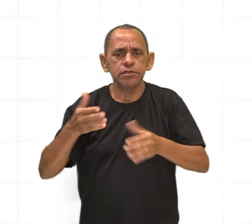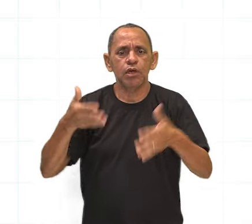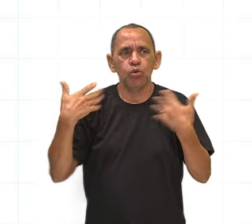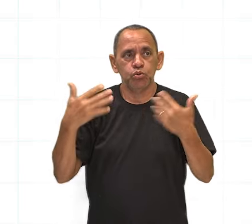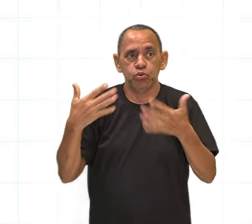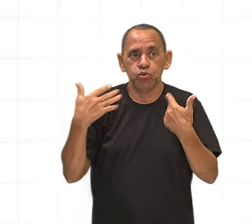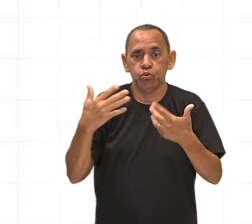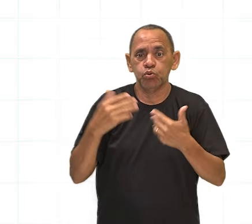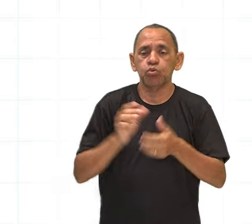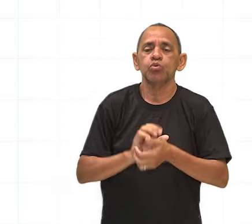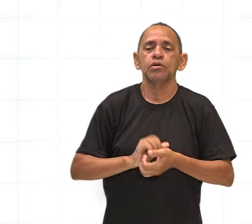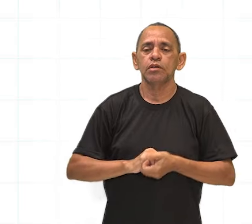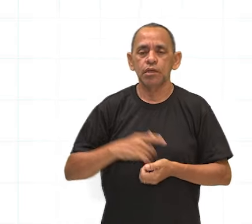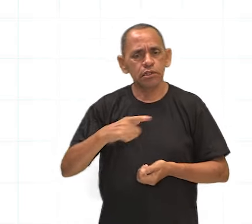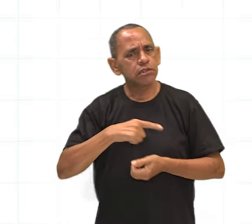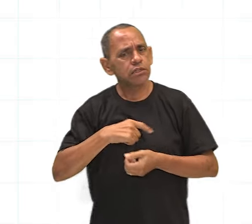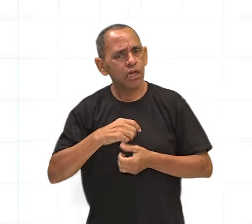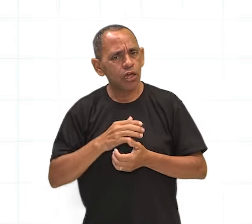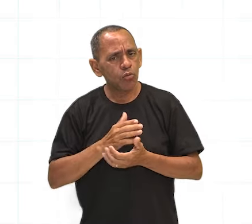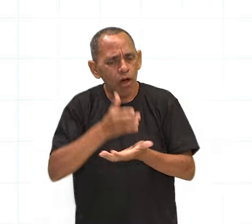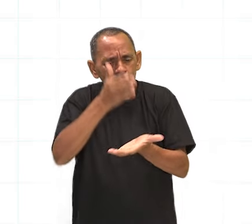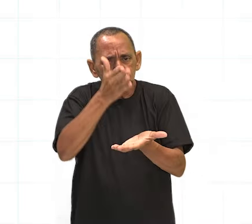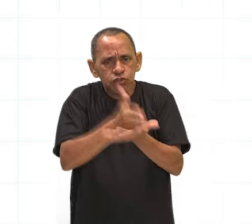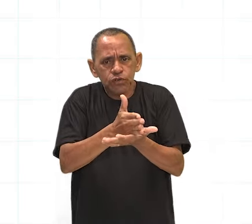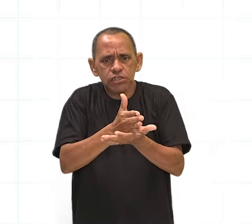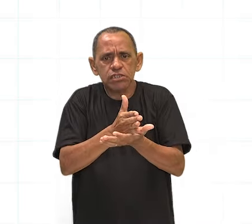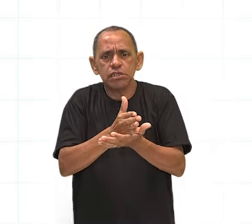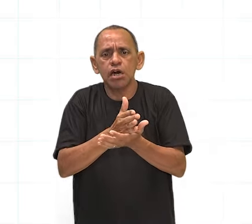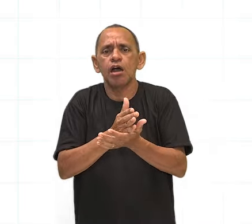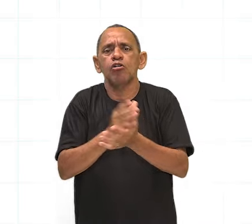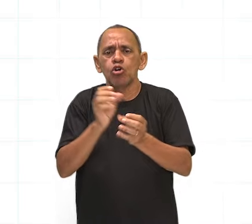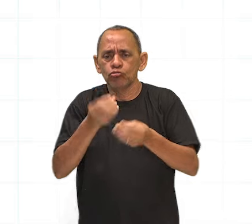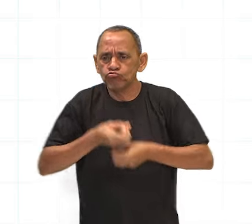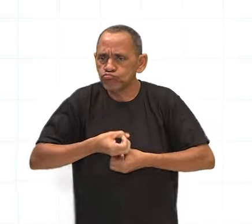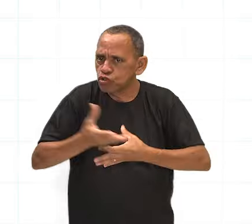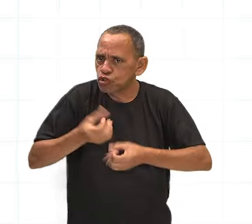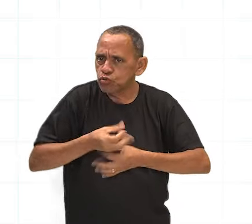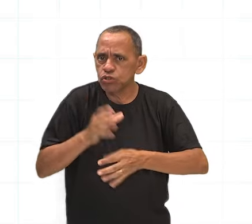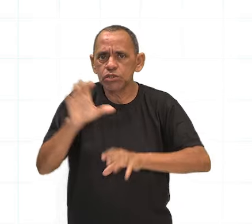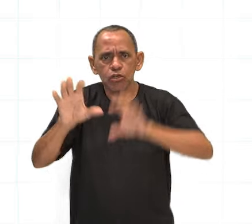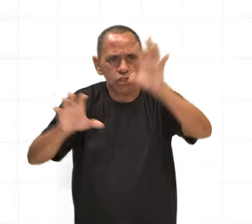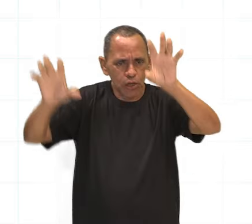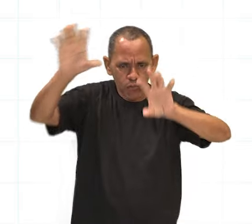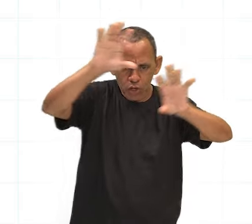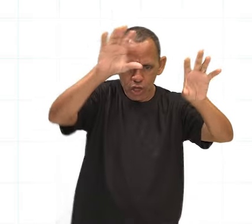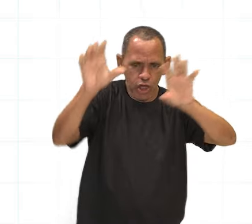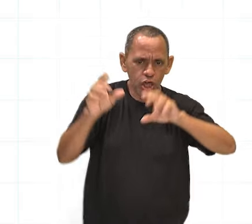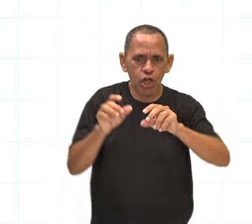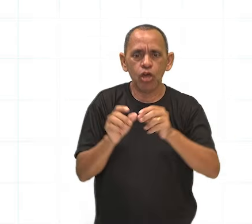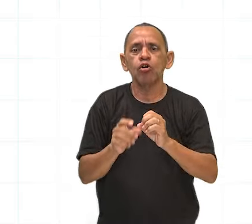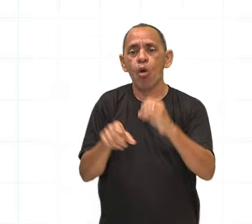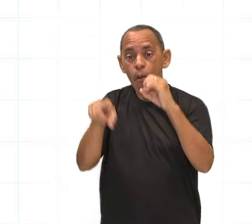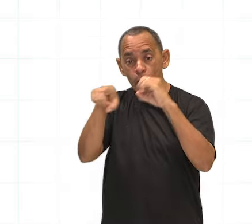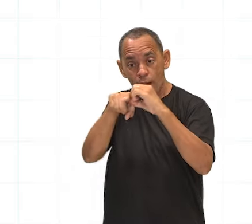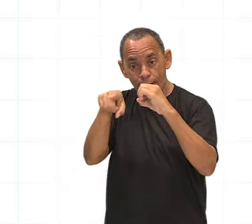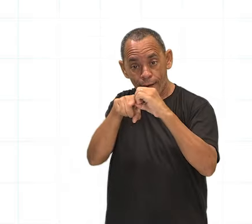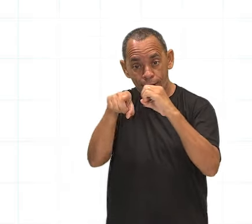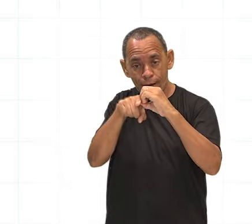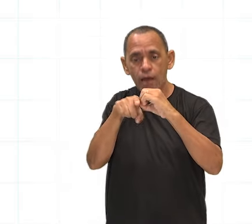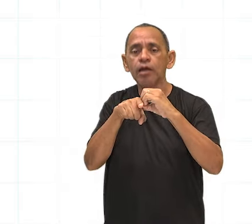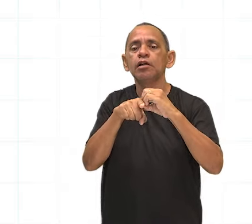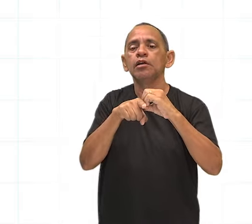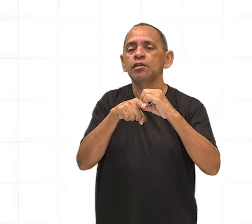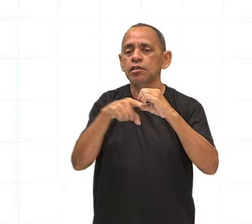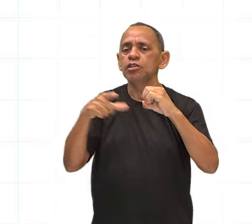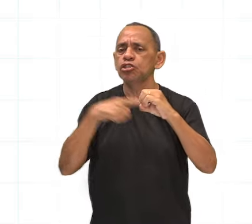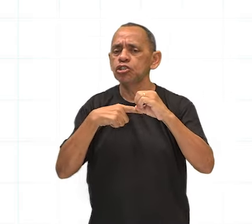de energia na superfície do globo. As regiões equatorial e tropical recebem mais energia